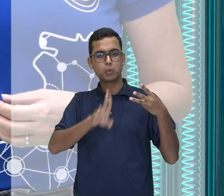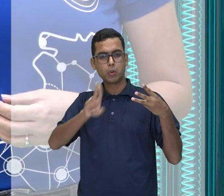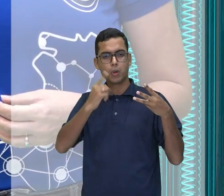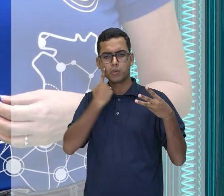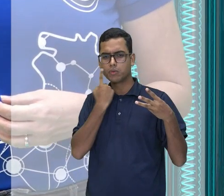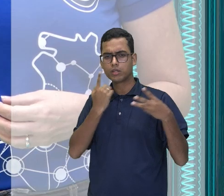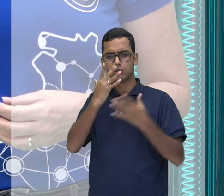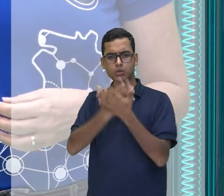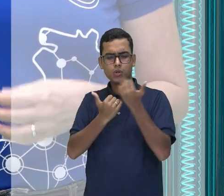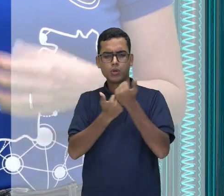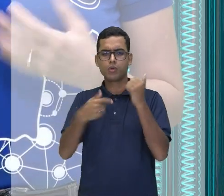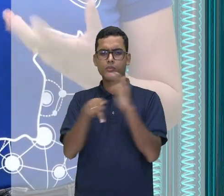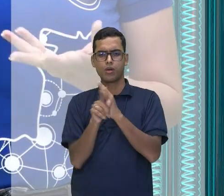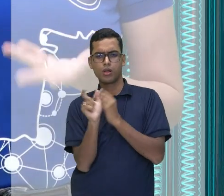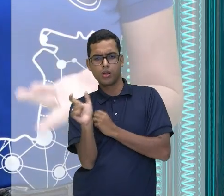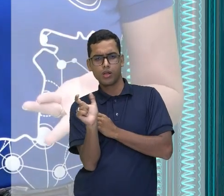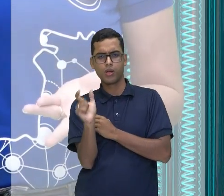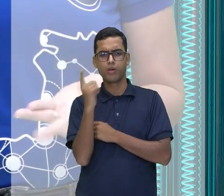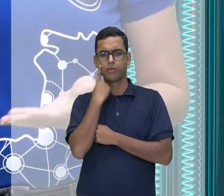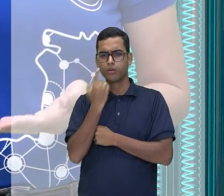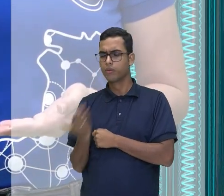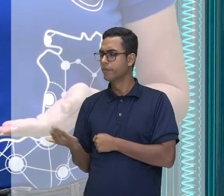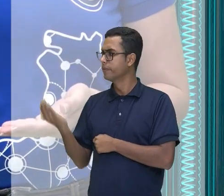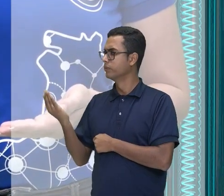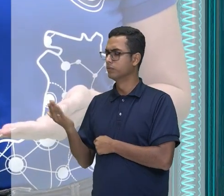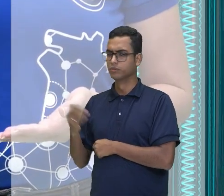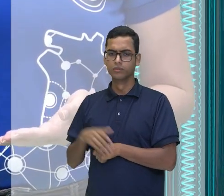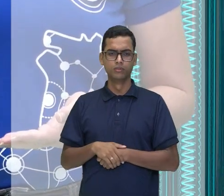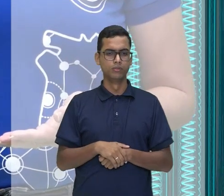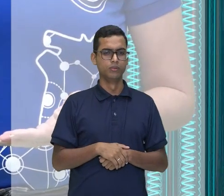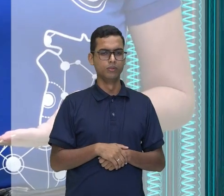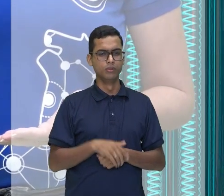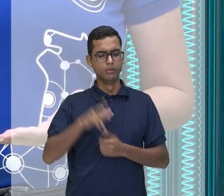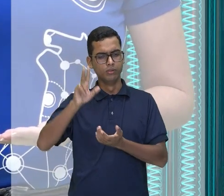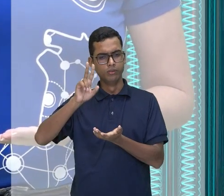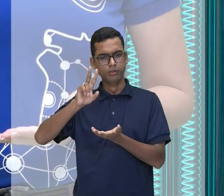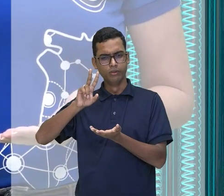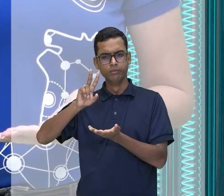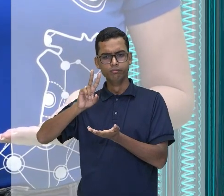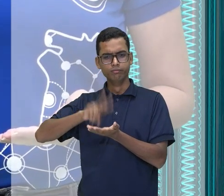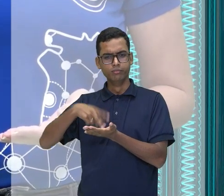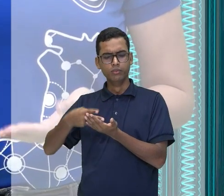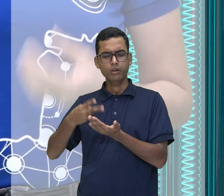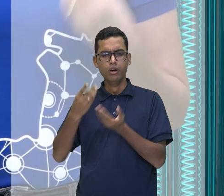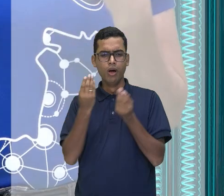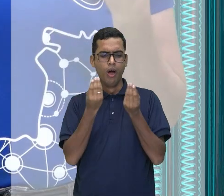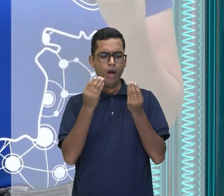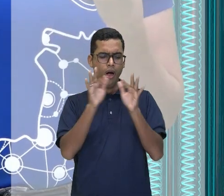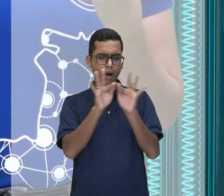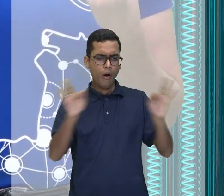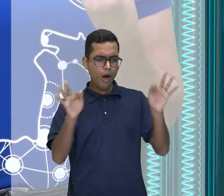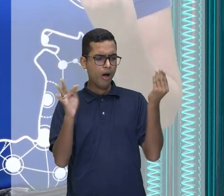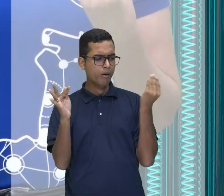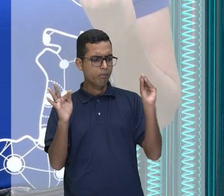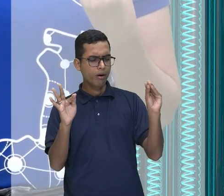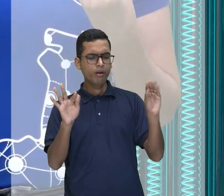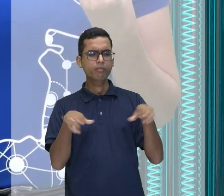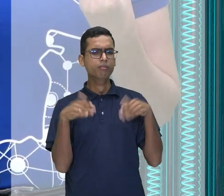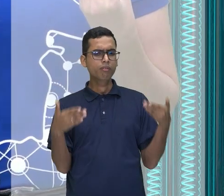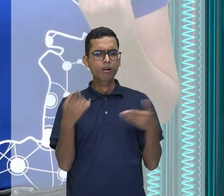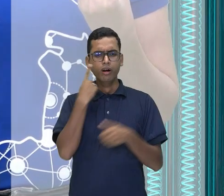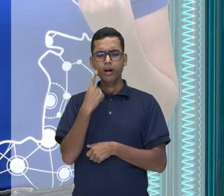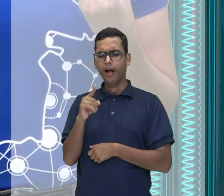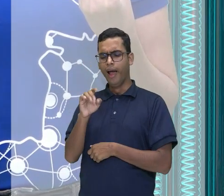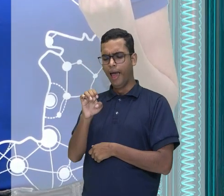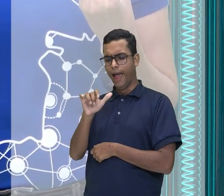palavra children, né? Eu tenho alguns presentes para vocês. Olha aqui, ó. Quem é o sujeito? Eu tenho. Então, eu que vou dar